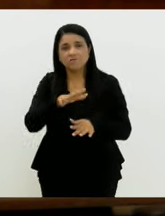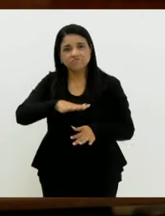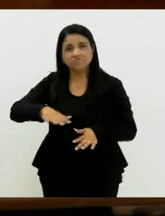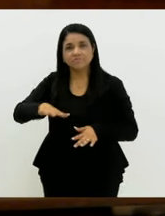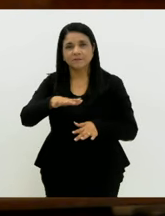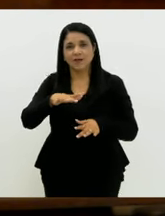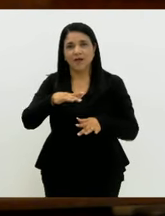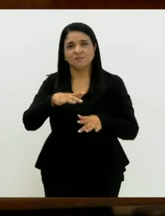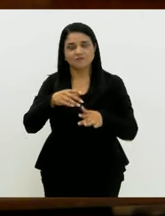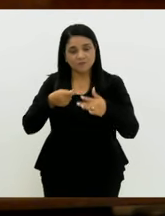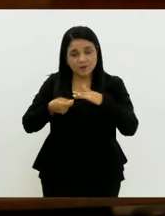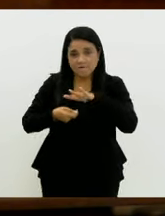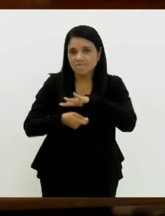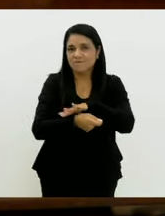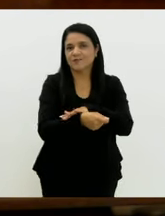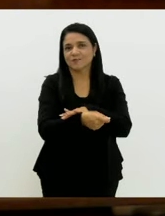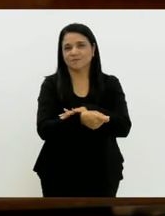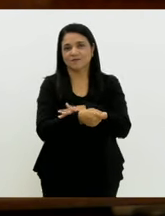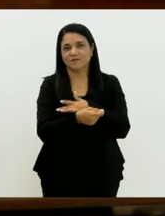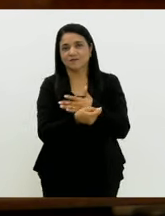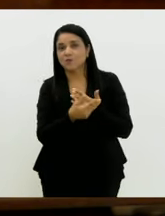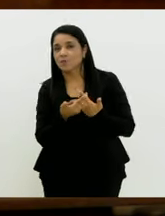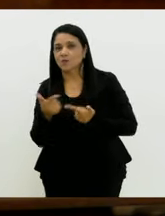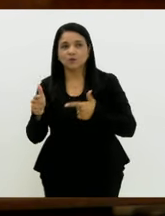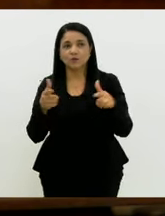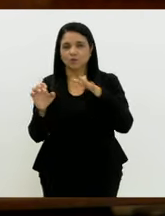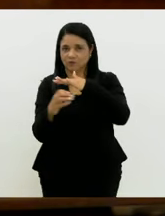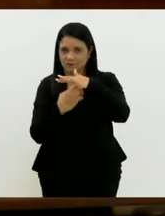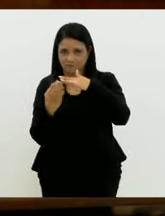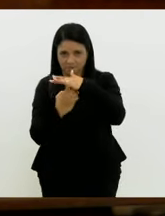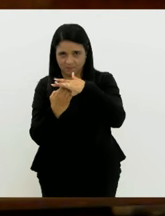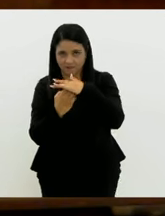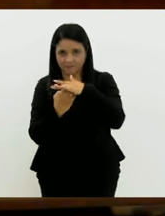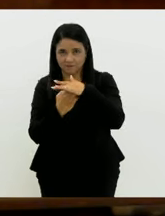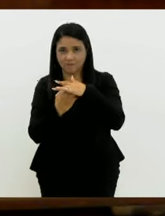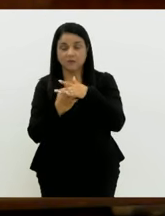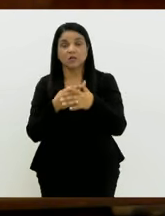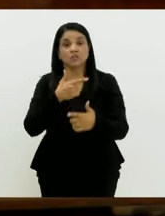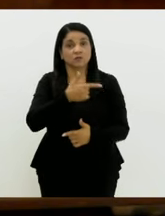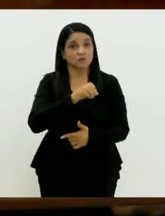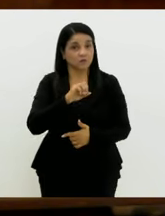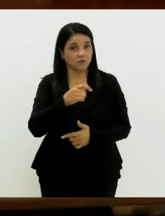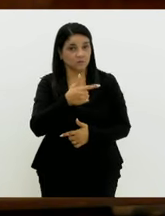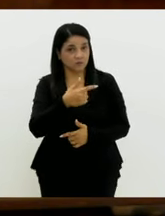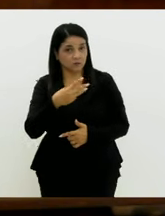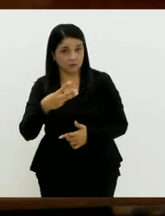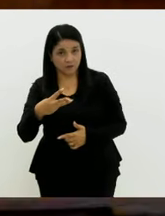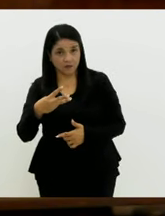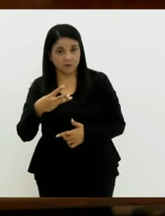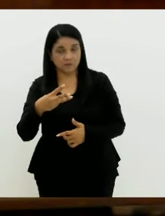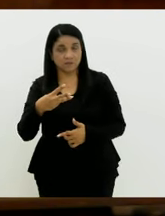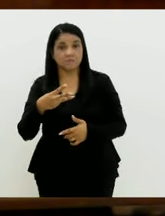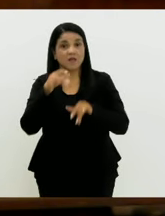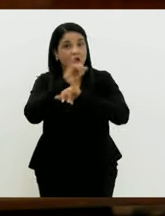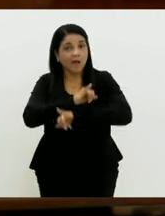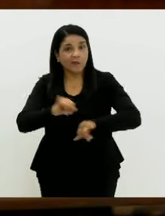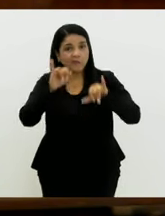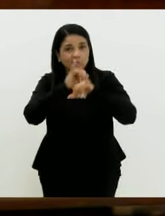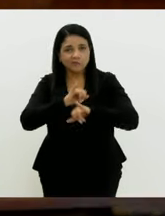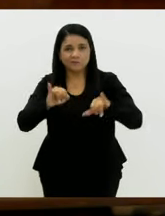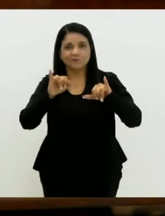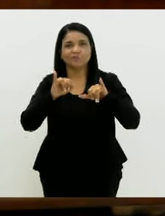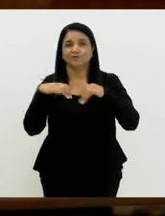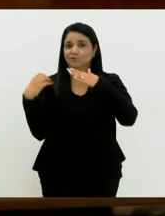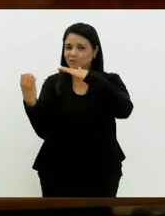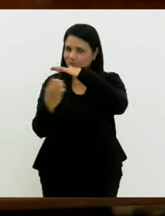novos investidores em solos fluminenses. Tivemos, em 2023, expressivos anúncios de grandes empresas